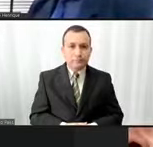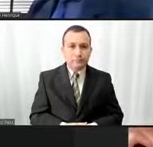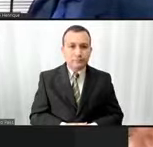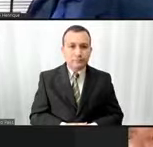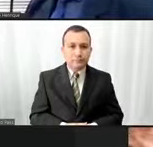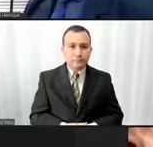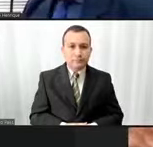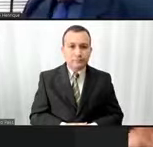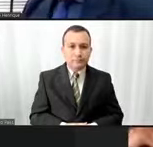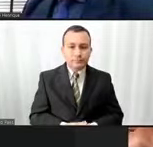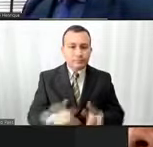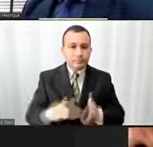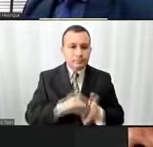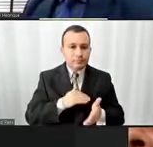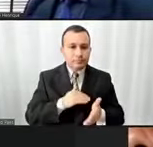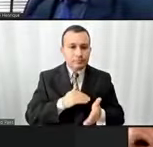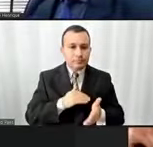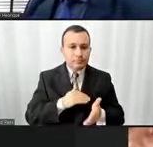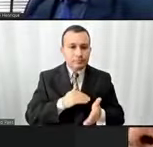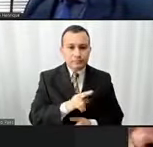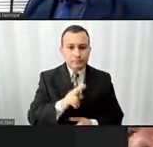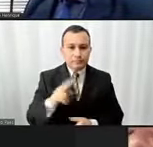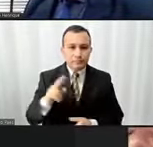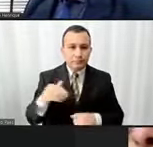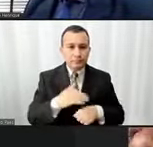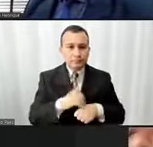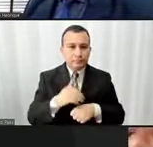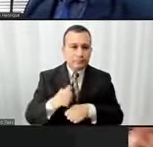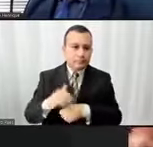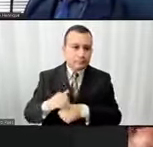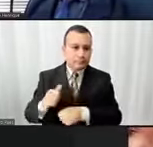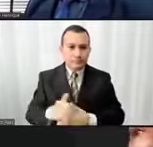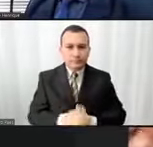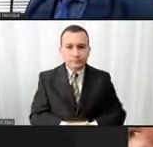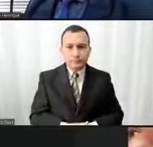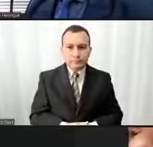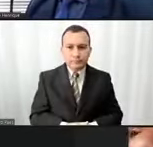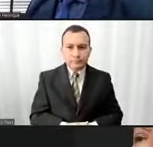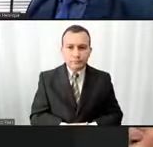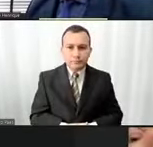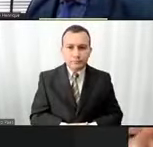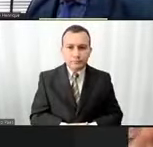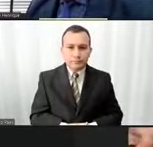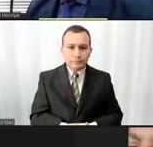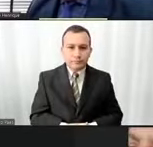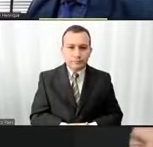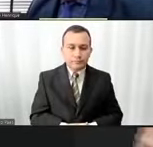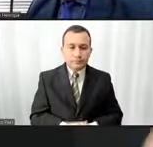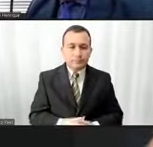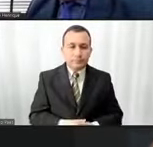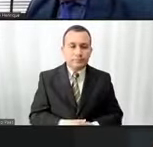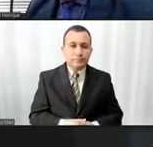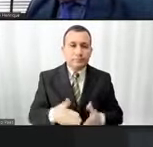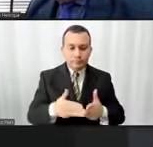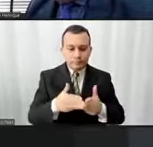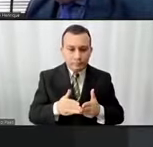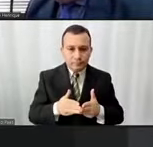Senhor secretário. Não tem discussão, presidente. Não se discute com noção,